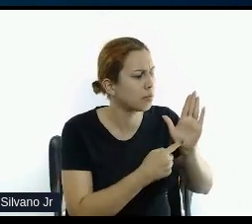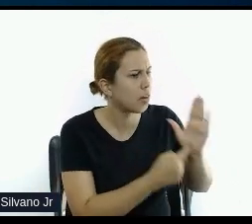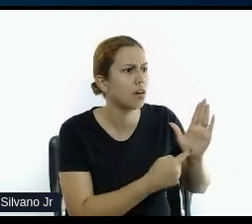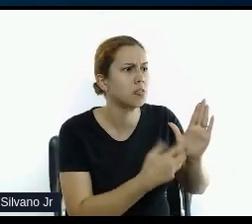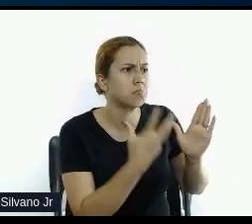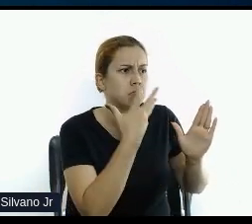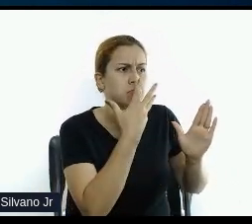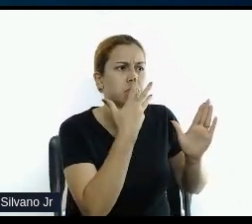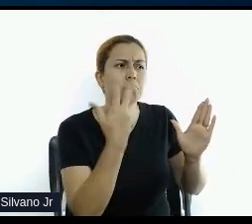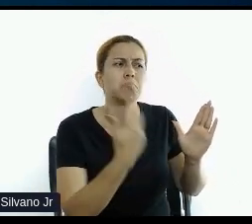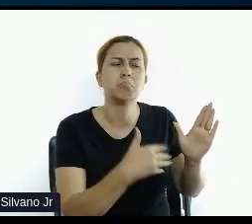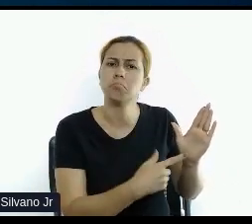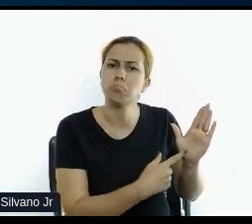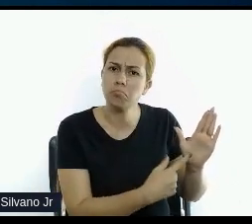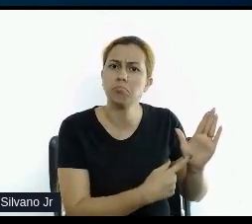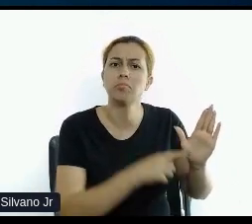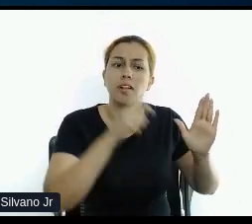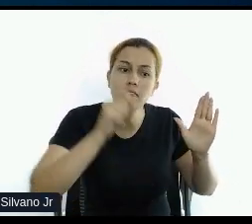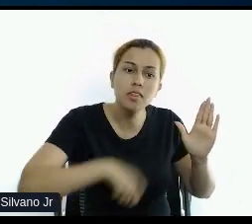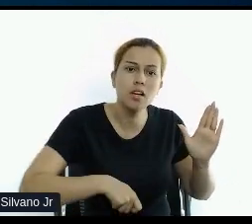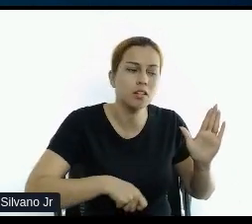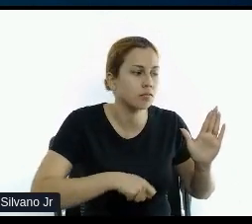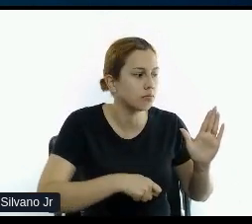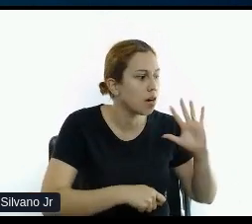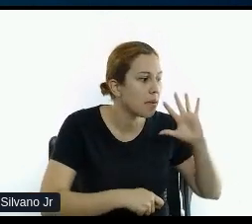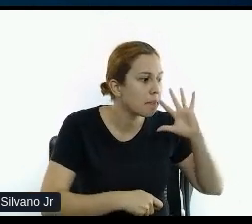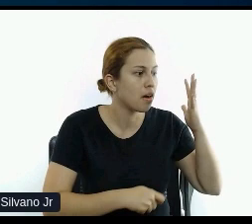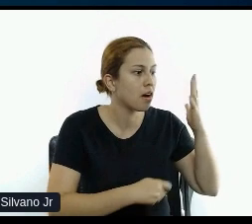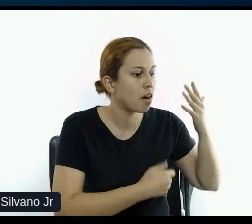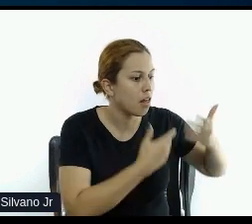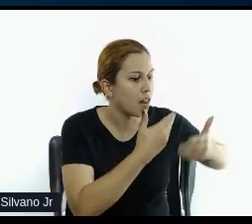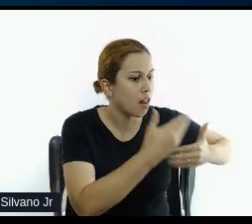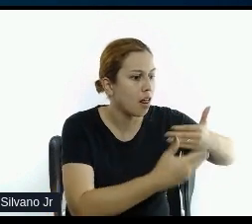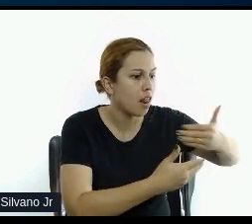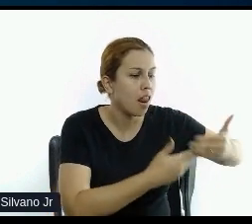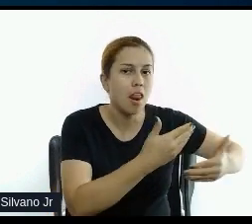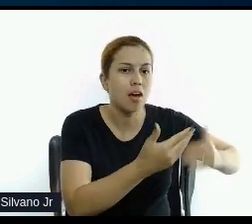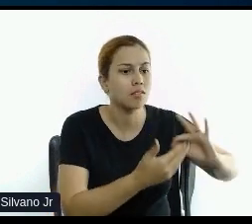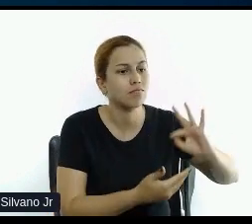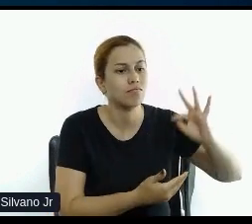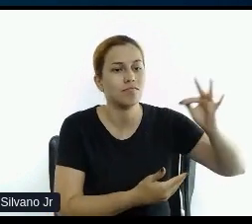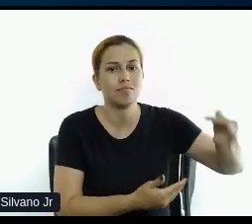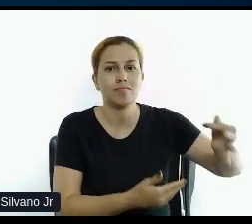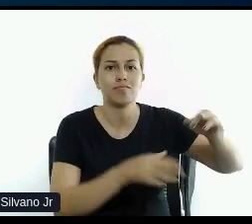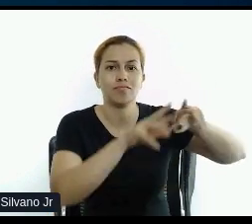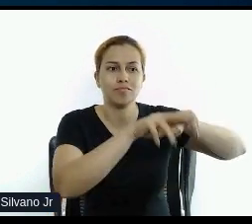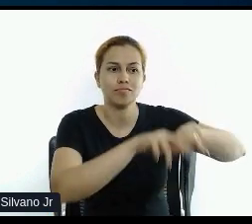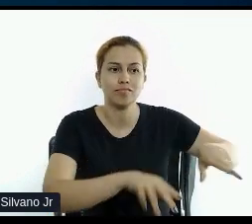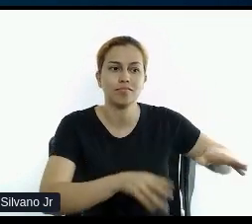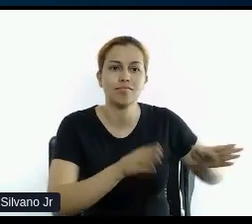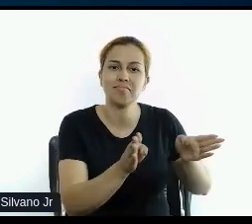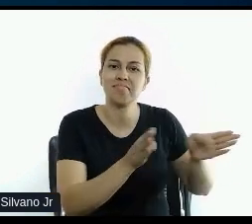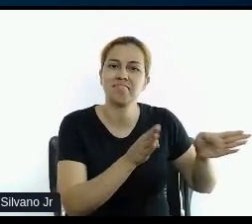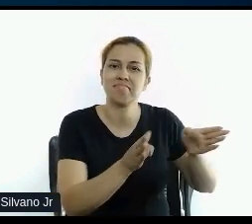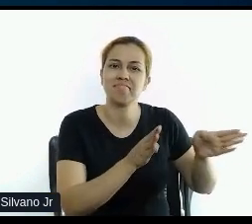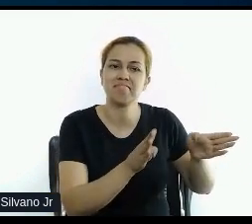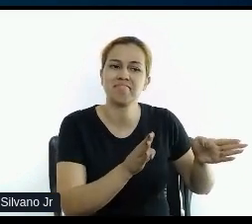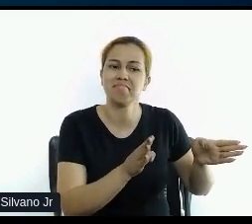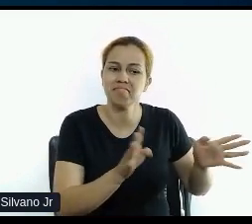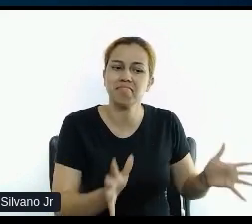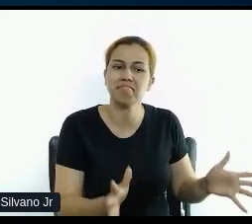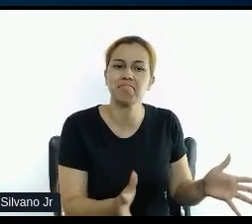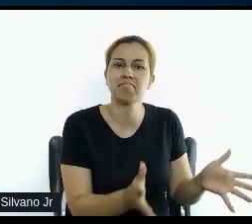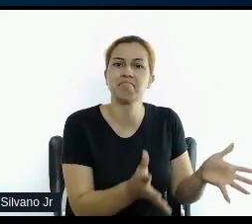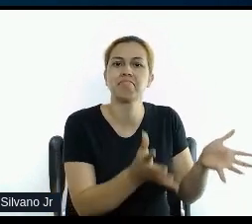pontos interessantes que podem resultar em um futuro, um novo horizonte de acessibilidade promissor. Por quê?